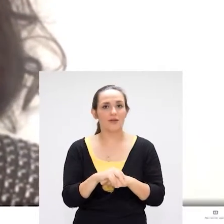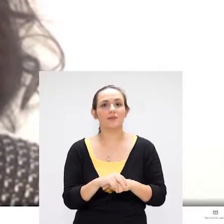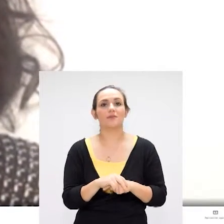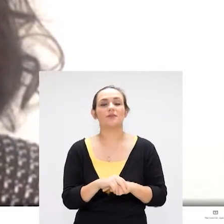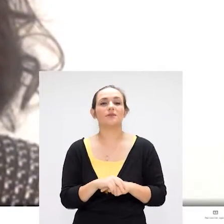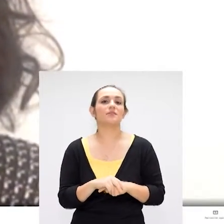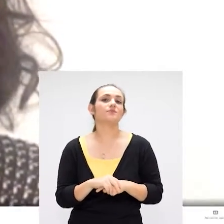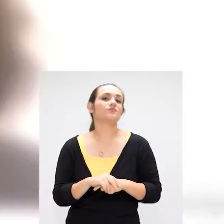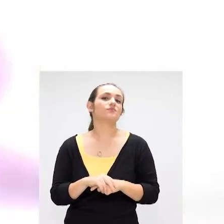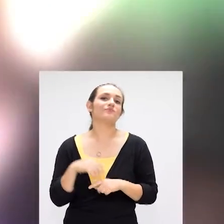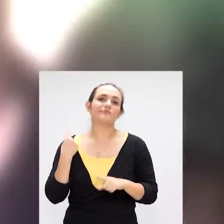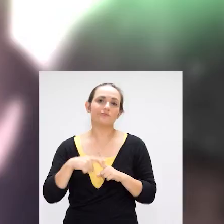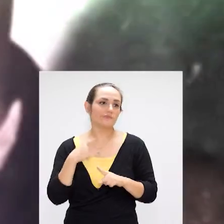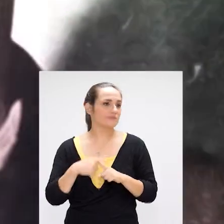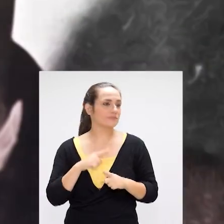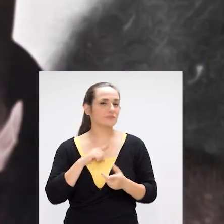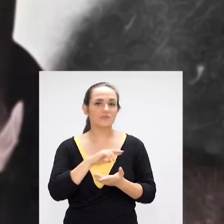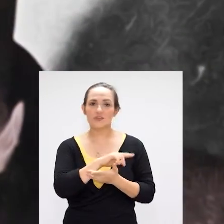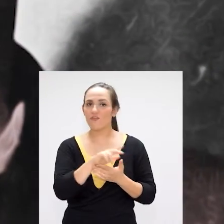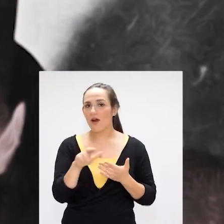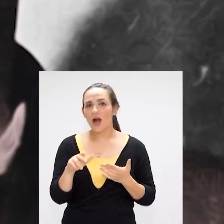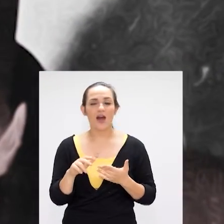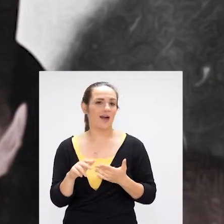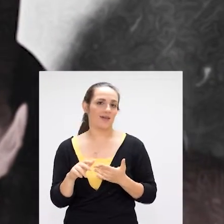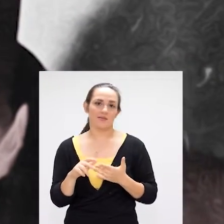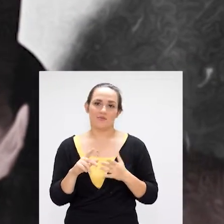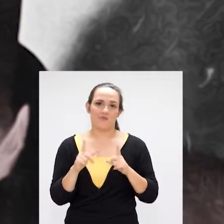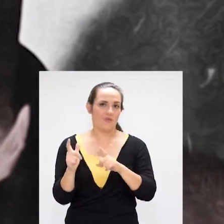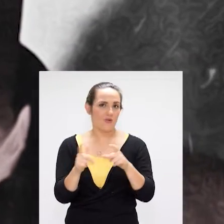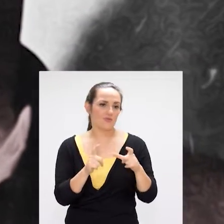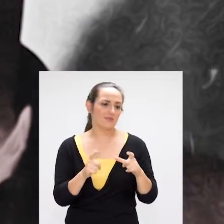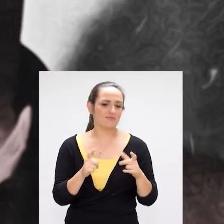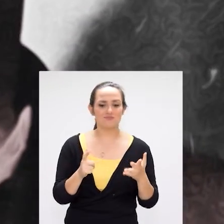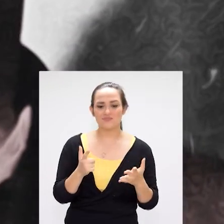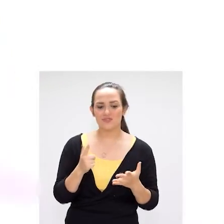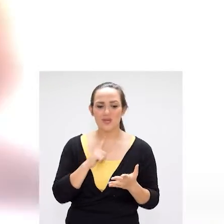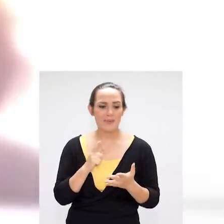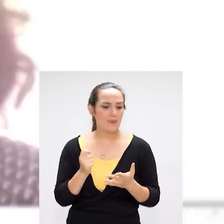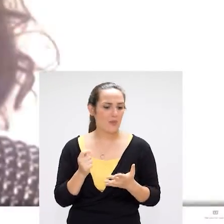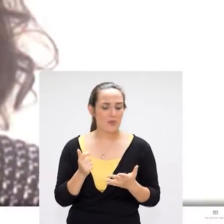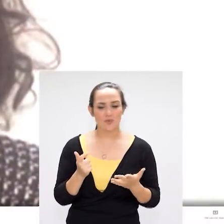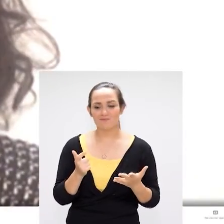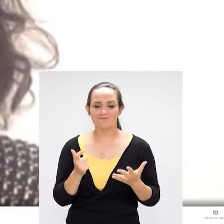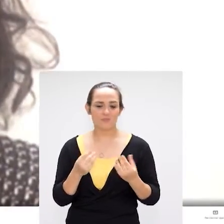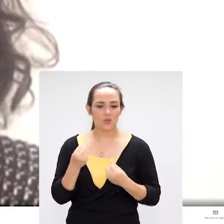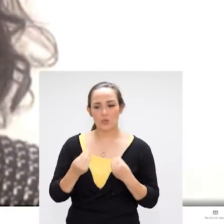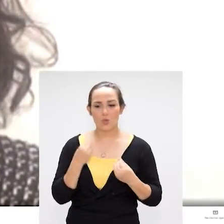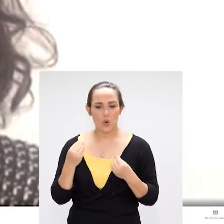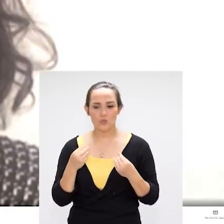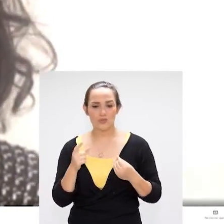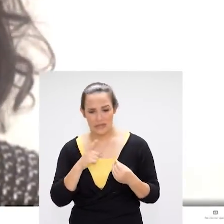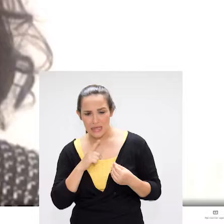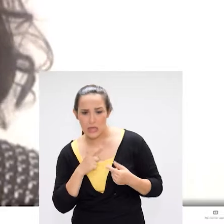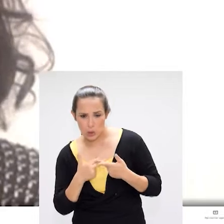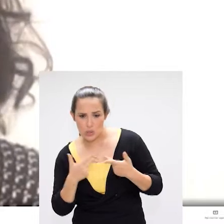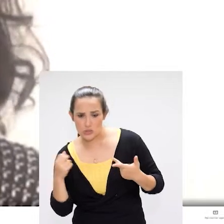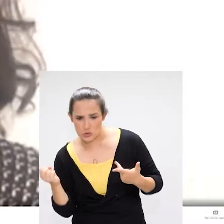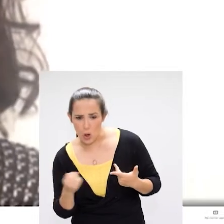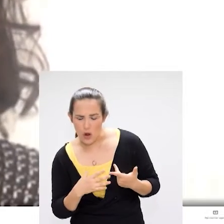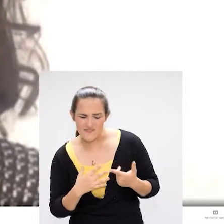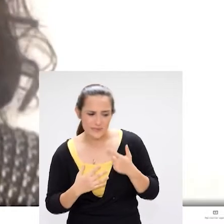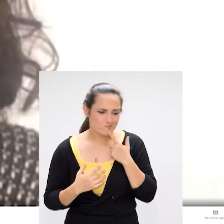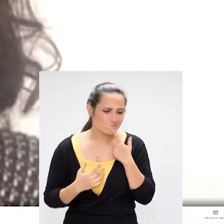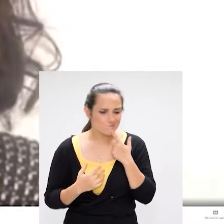por exemplo, do Mário de Andrade, no IEB, na USP, nós achávamos que não encontraríamos muita coisa inédita, coisas